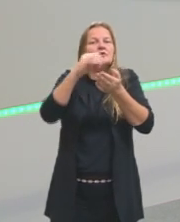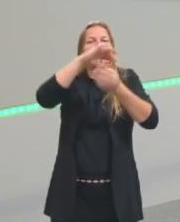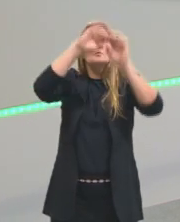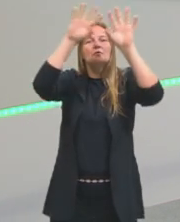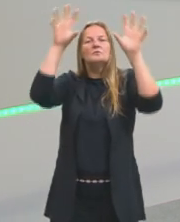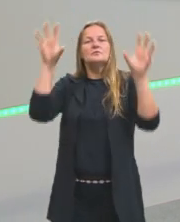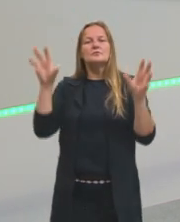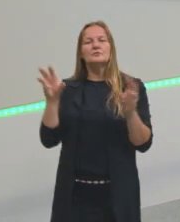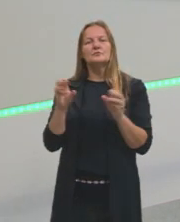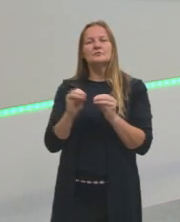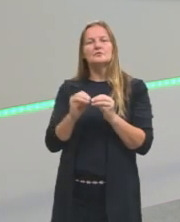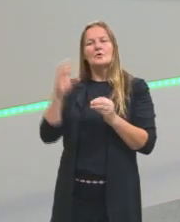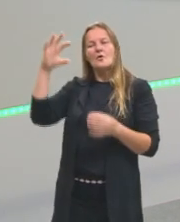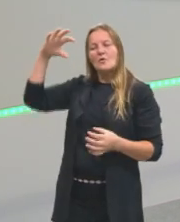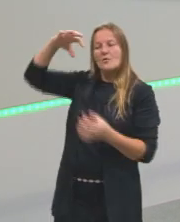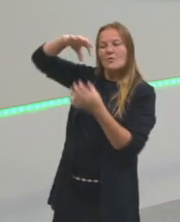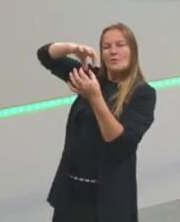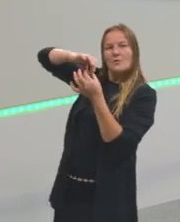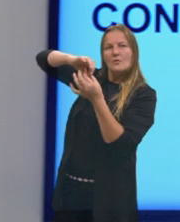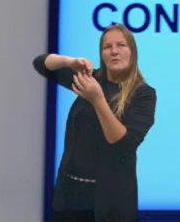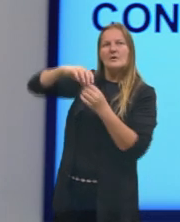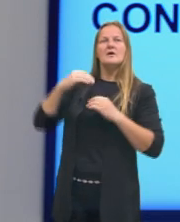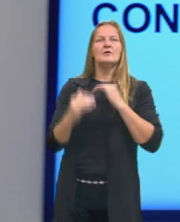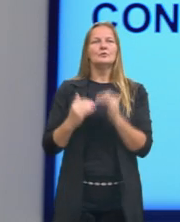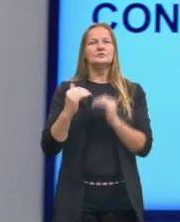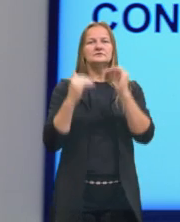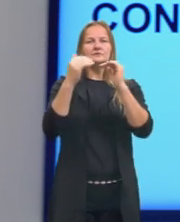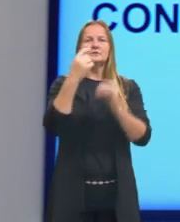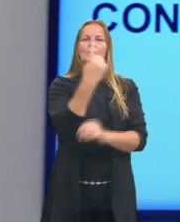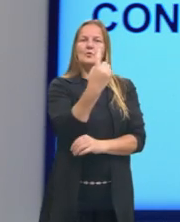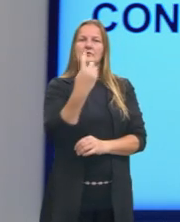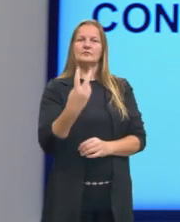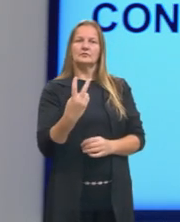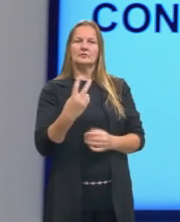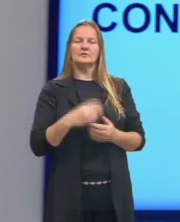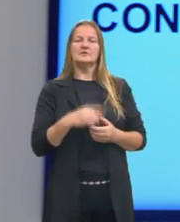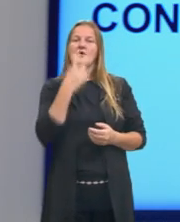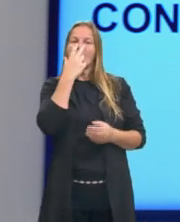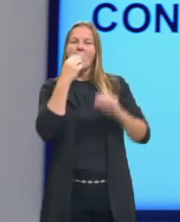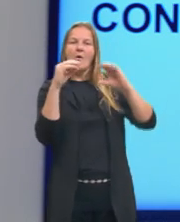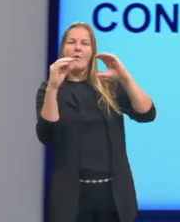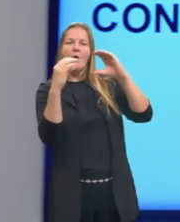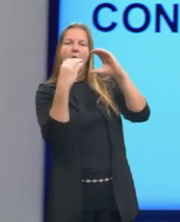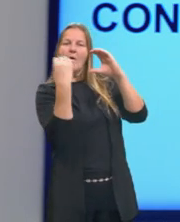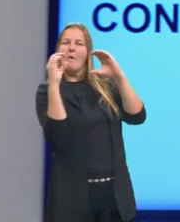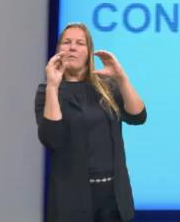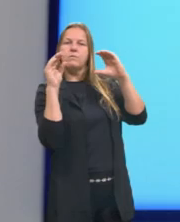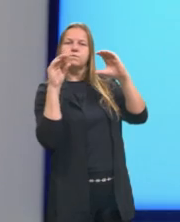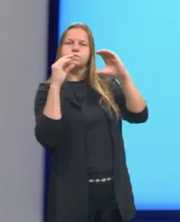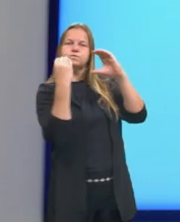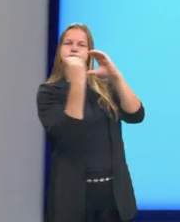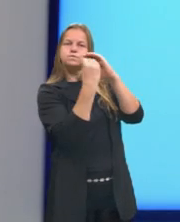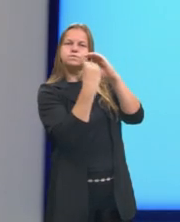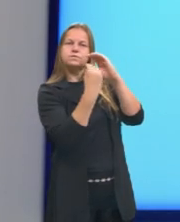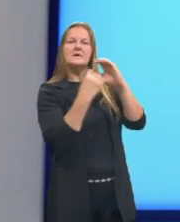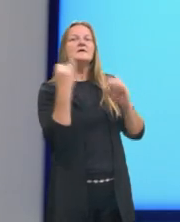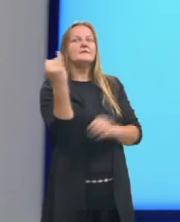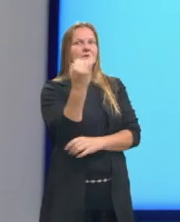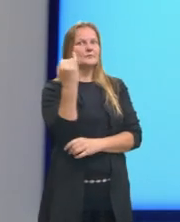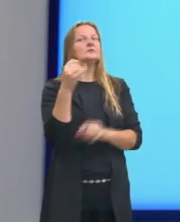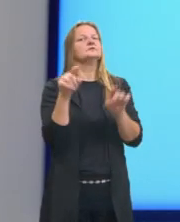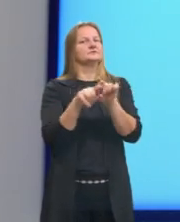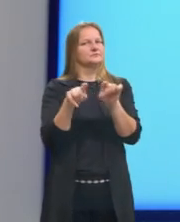aparecer na Conclusão o desenvolvimento 1 e 2 que vai ser o recheio muito importante